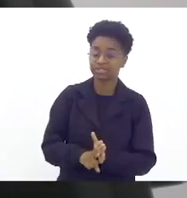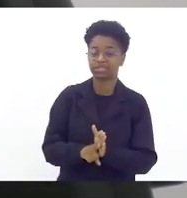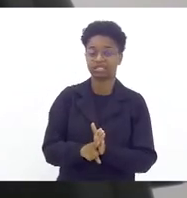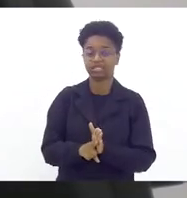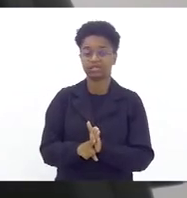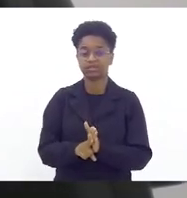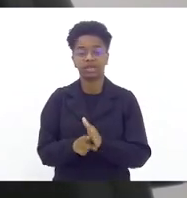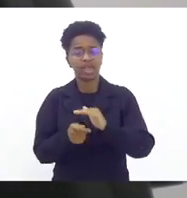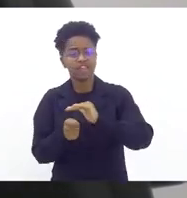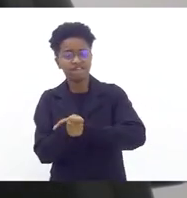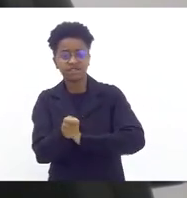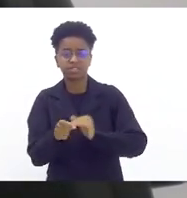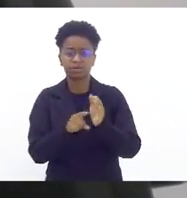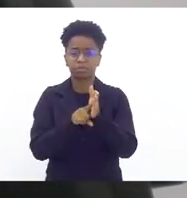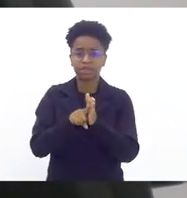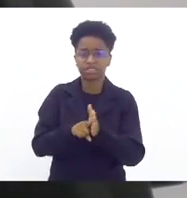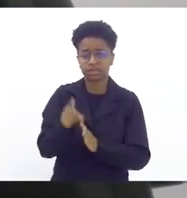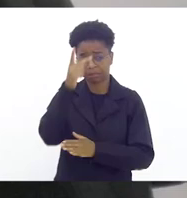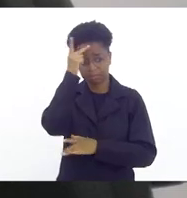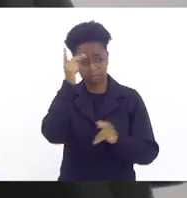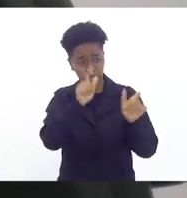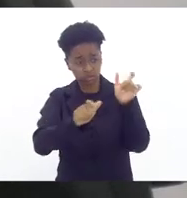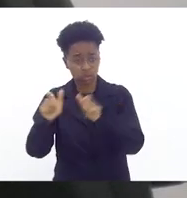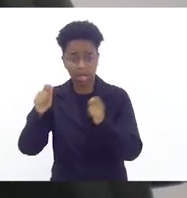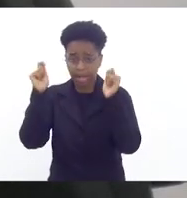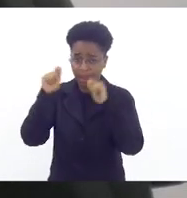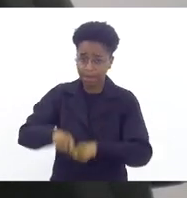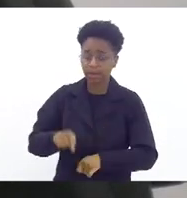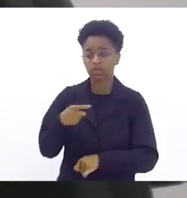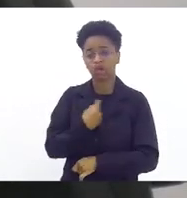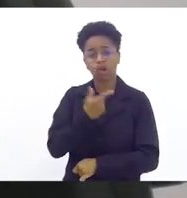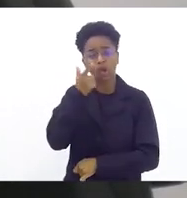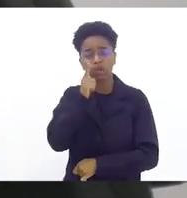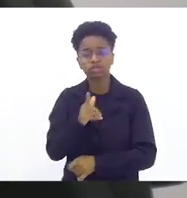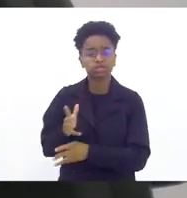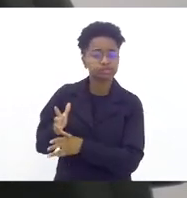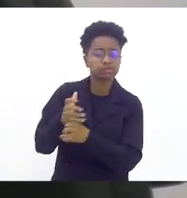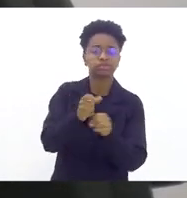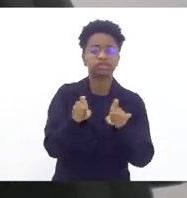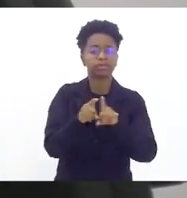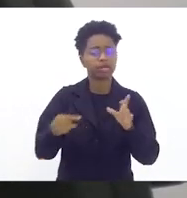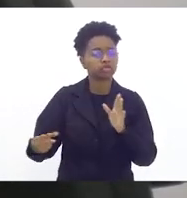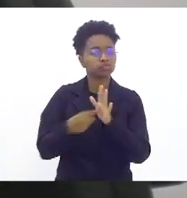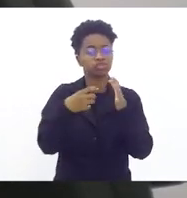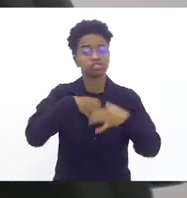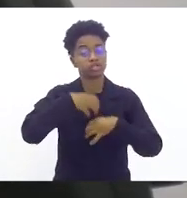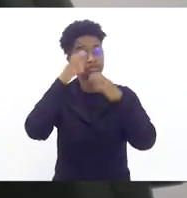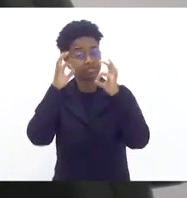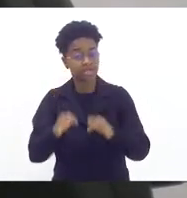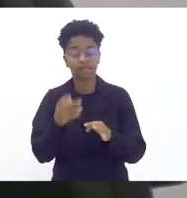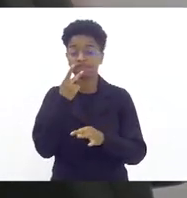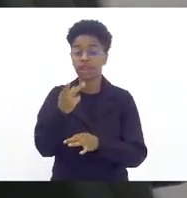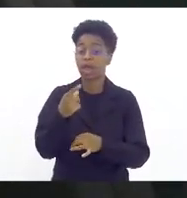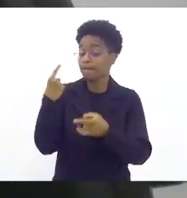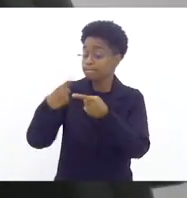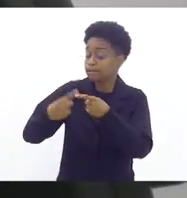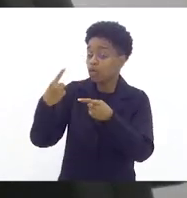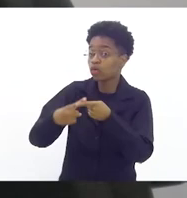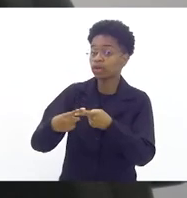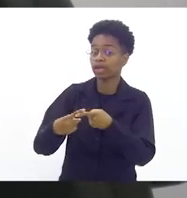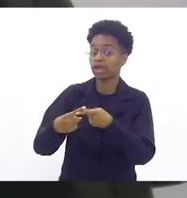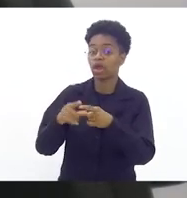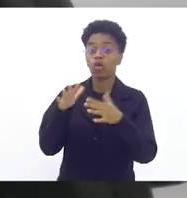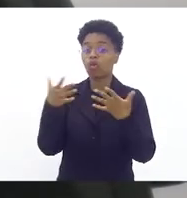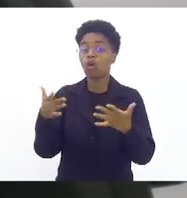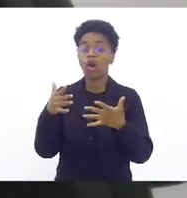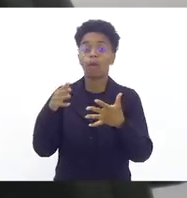investimento em pesquisa de pessoal capacitado para a gente poder mensurar isso e denunciar da maneira correta que é dizendo o porquê, qual